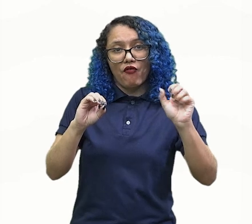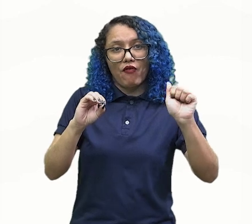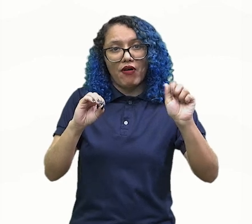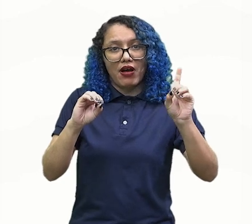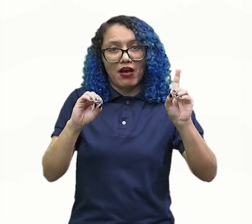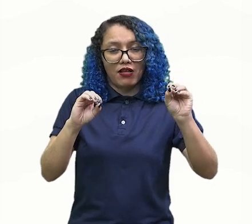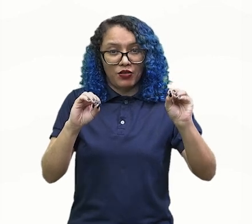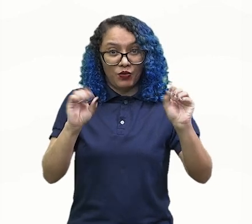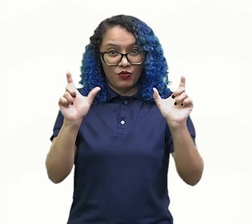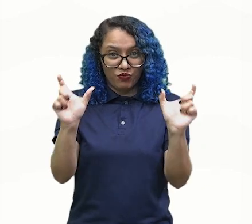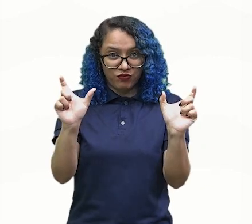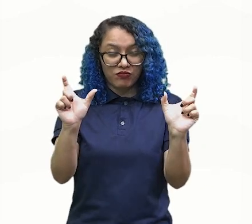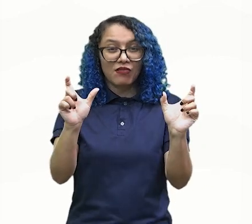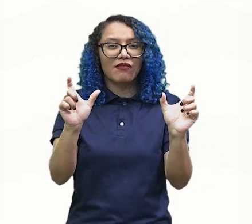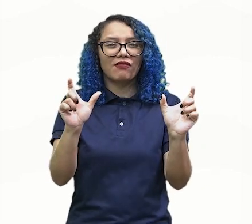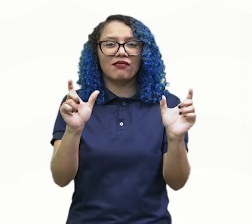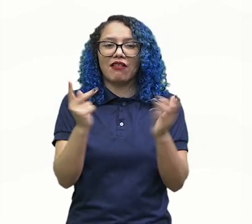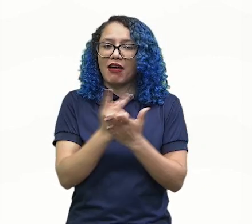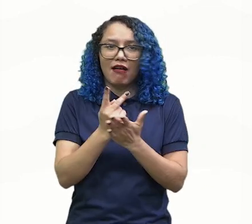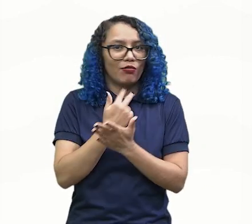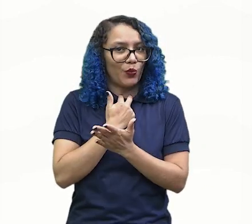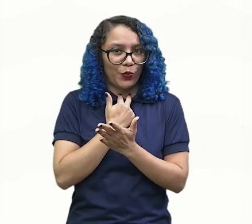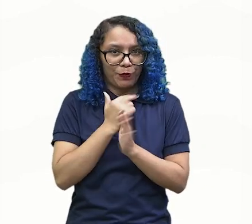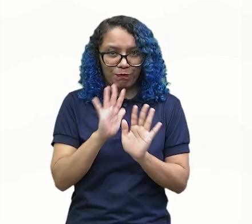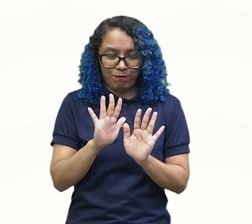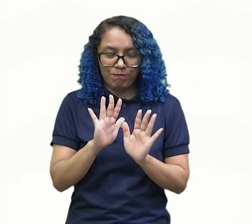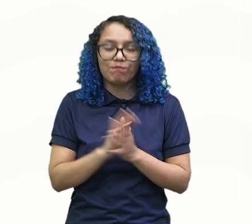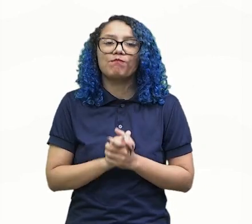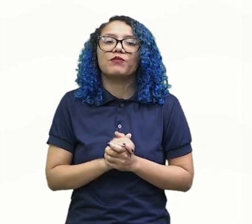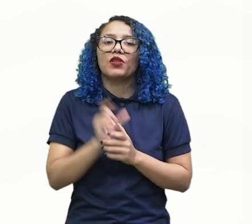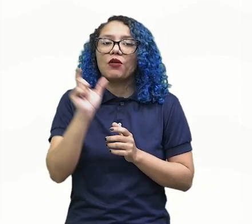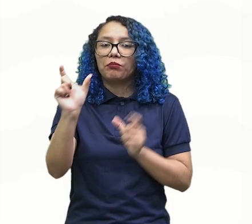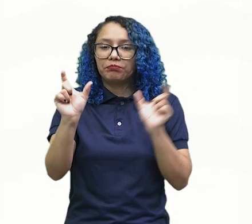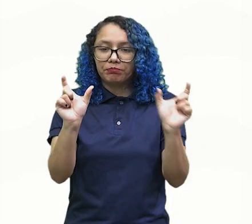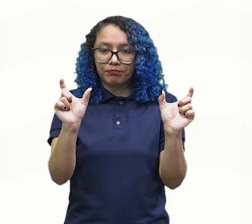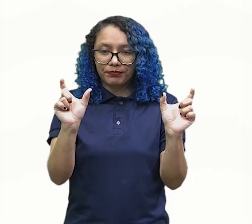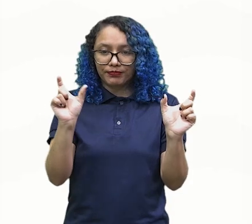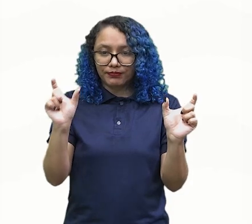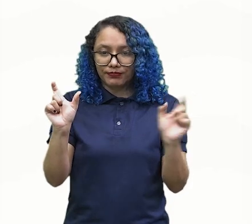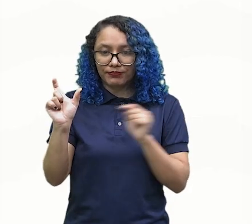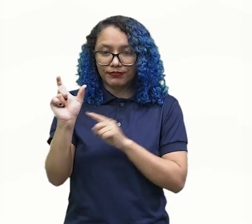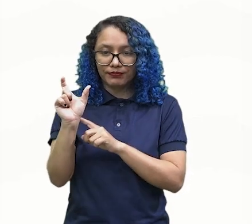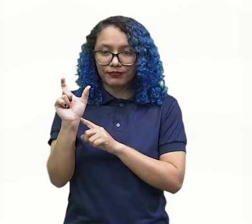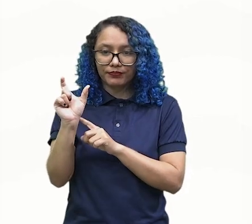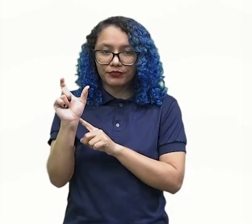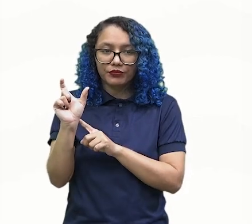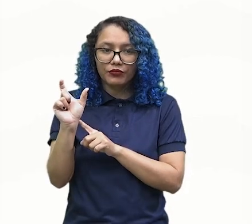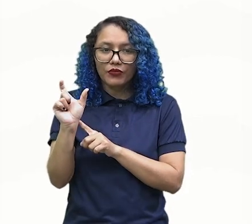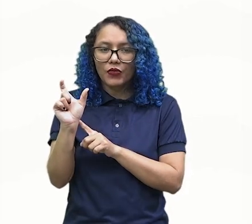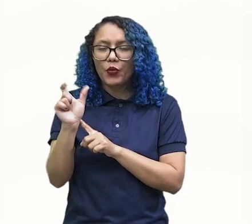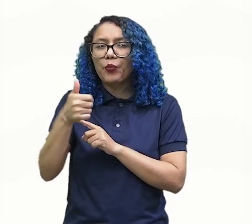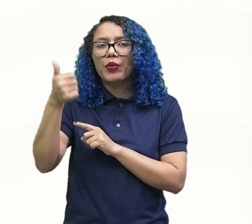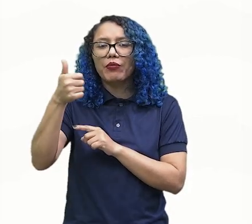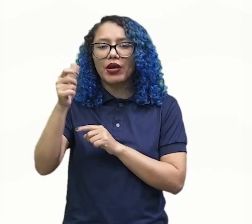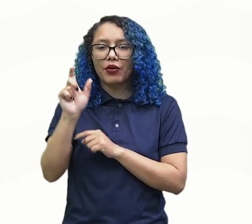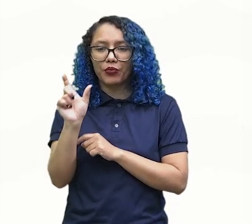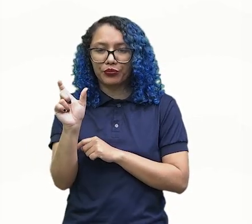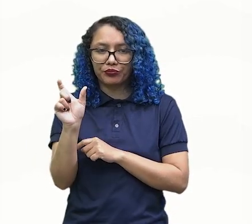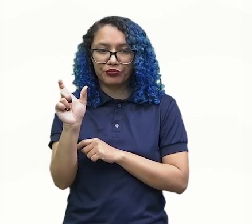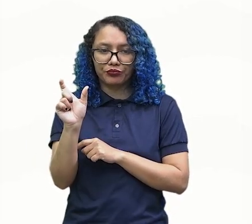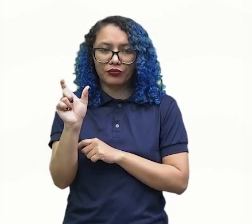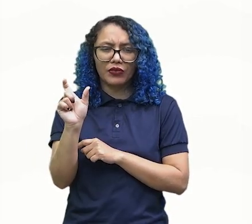povoado. Vocês não podem mais errar isso. O populoso, gente, é quando nós temos